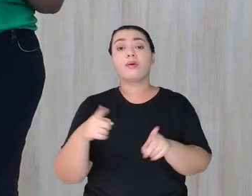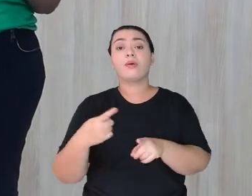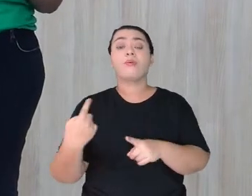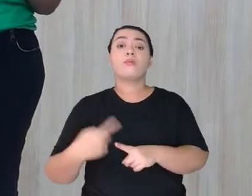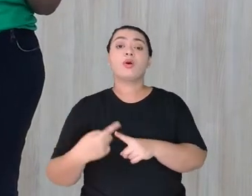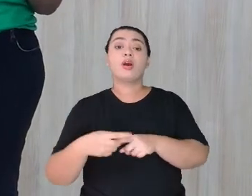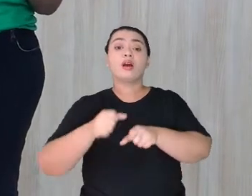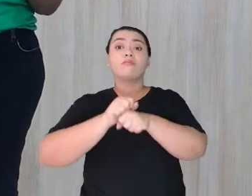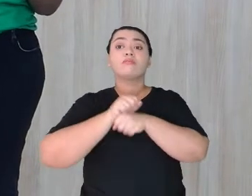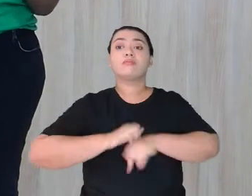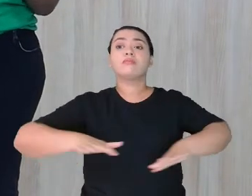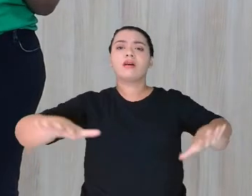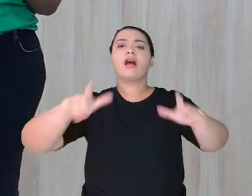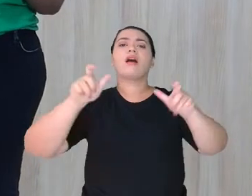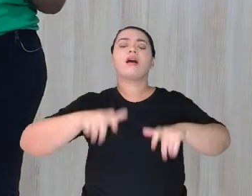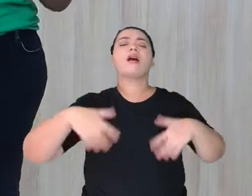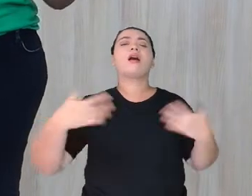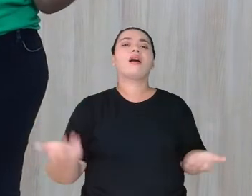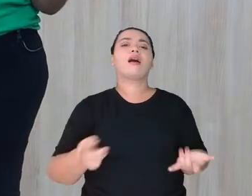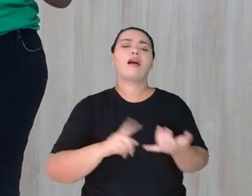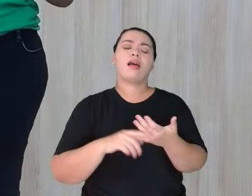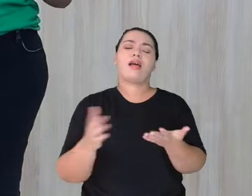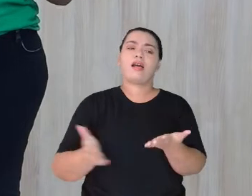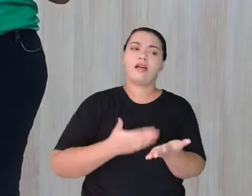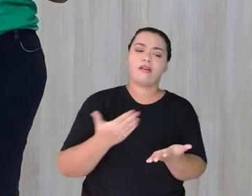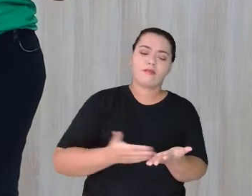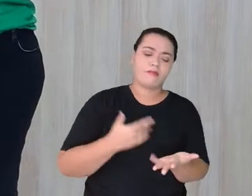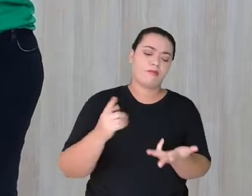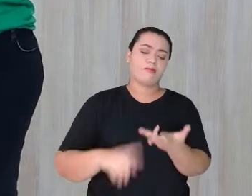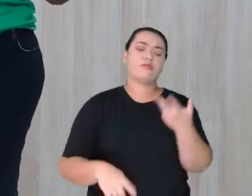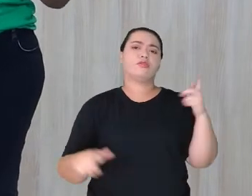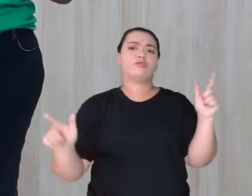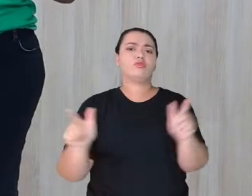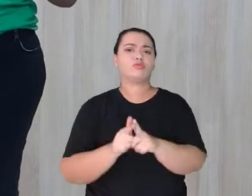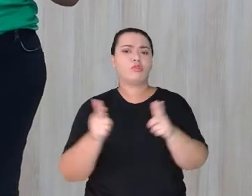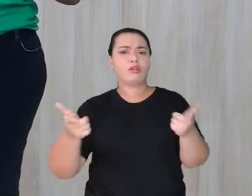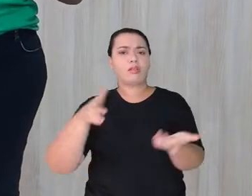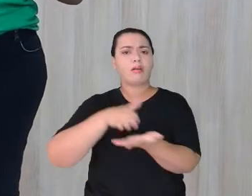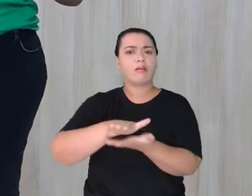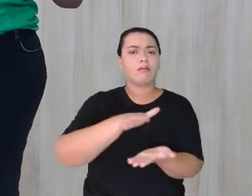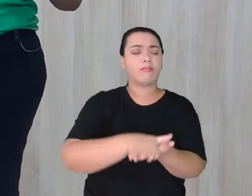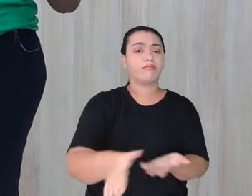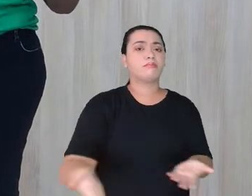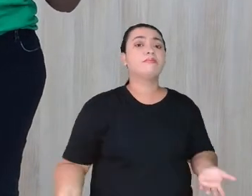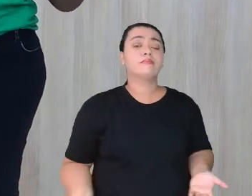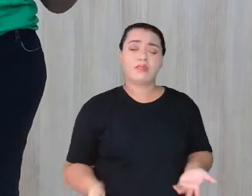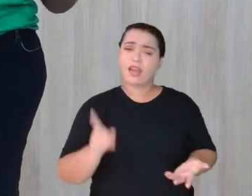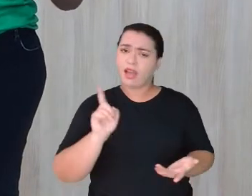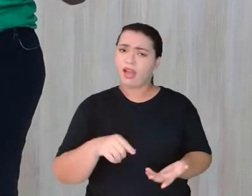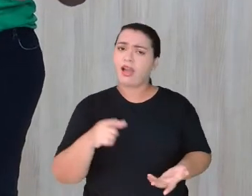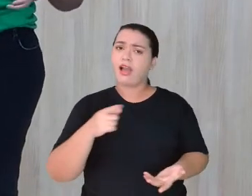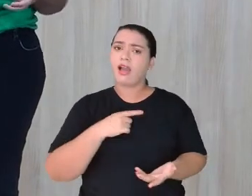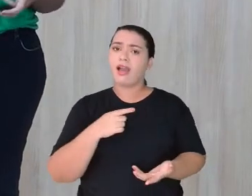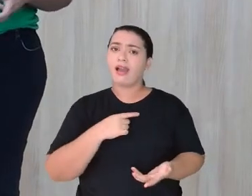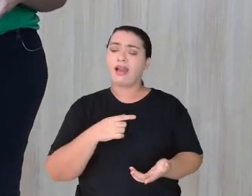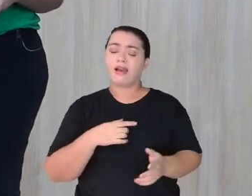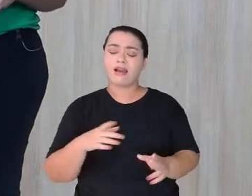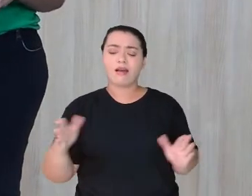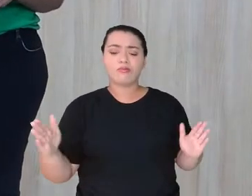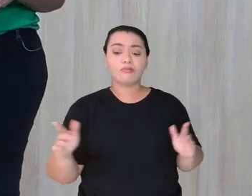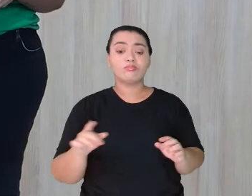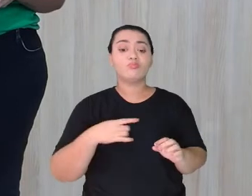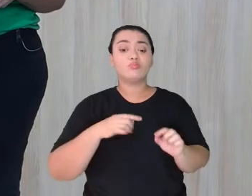né? A reportagem está vinculada a uma revista, está vinculada a um jornal impresso. Então, a gente tem um espaço físico